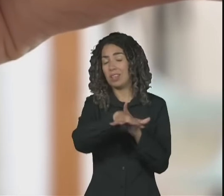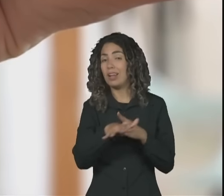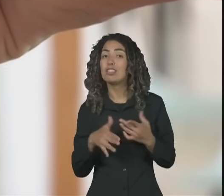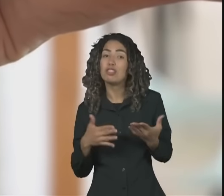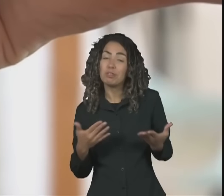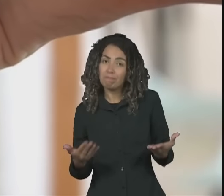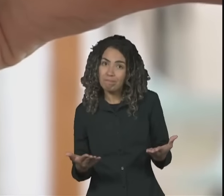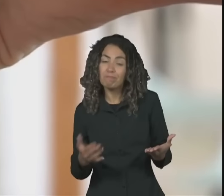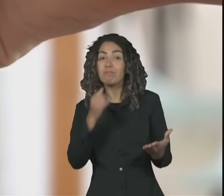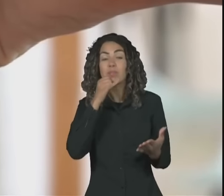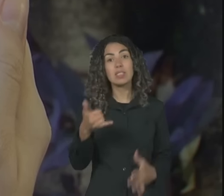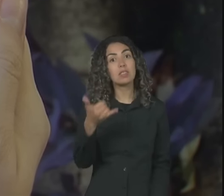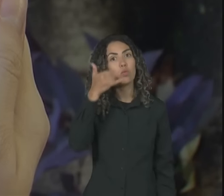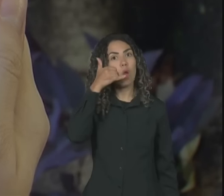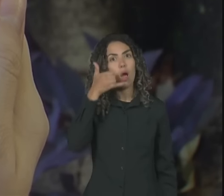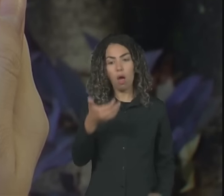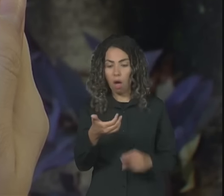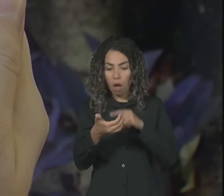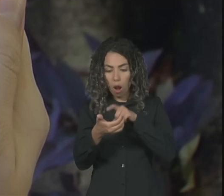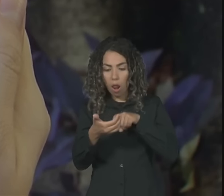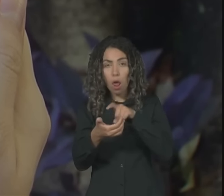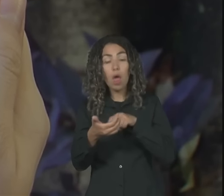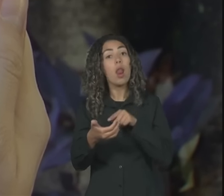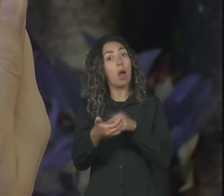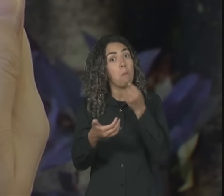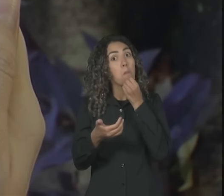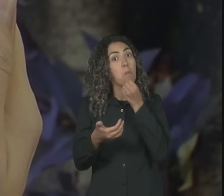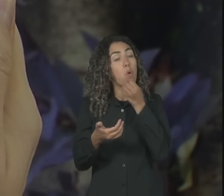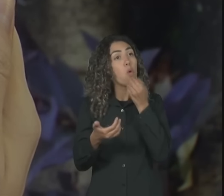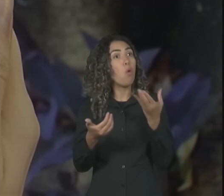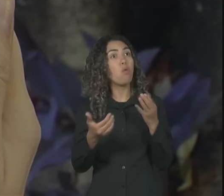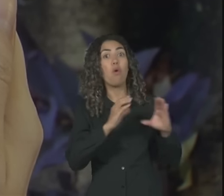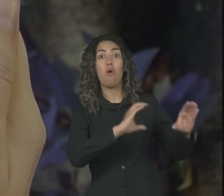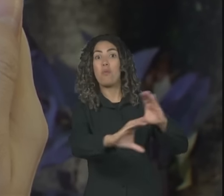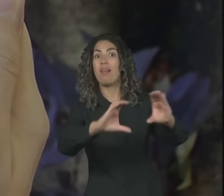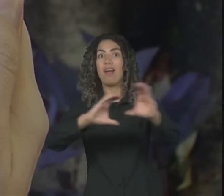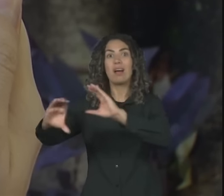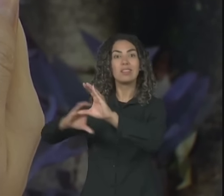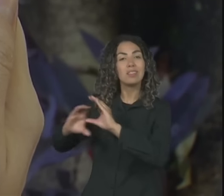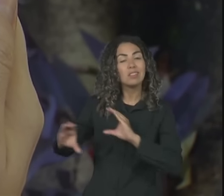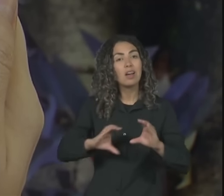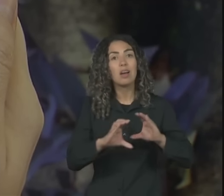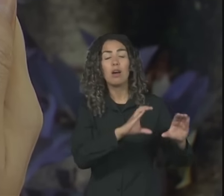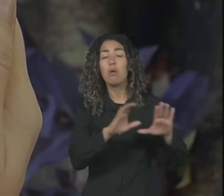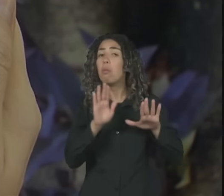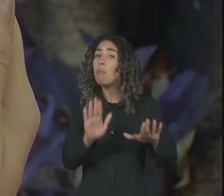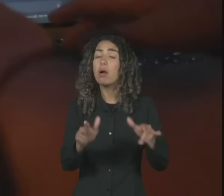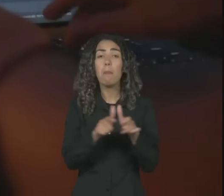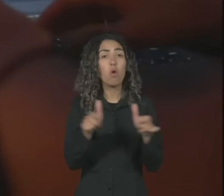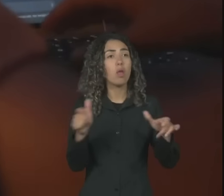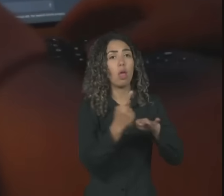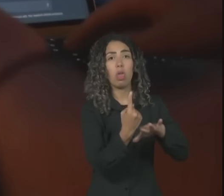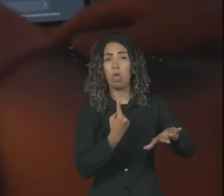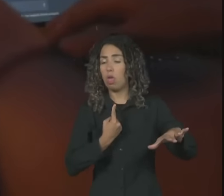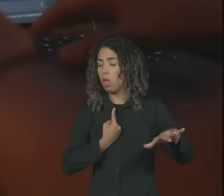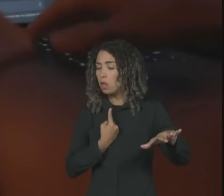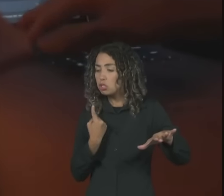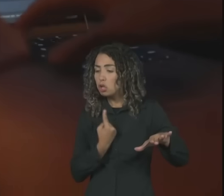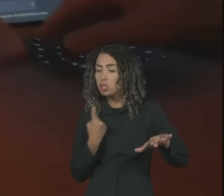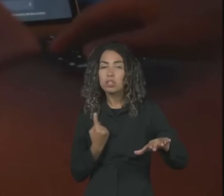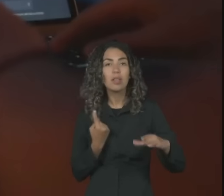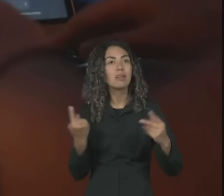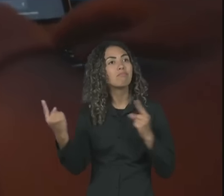do celular, que favoreceu a comunicação, isolou as pessoas, o que acelera o radicalismo. Nós